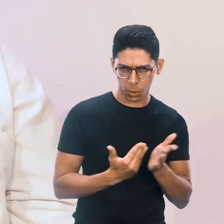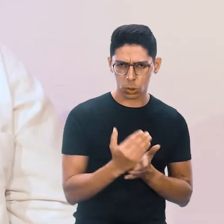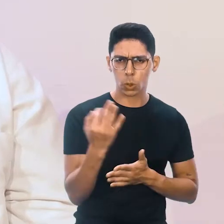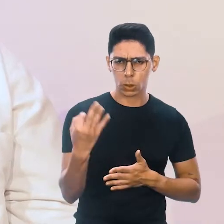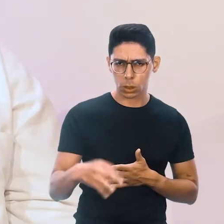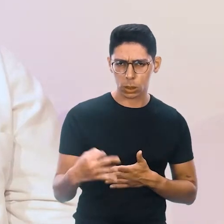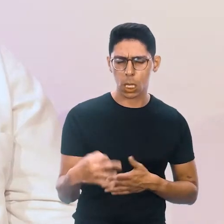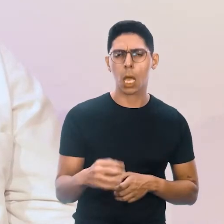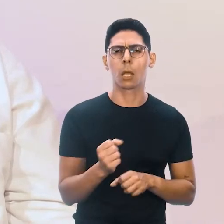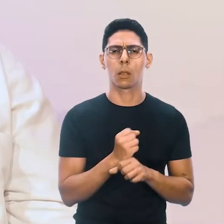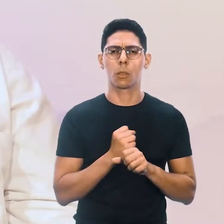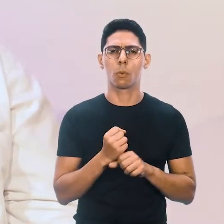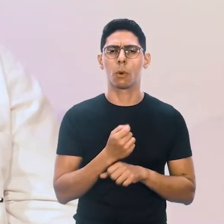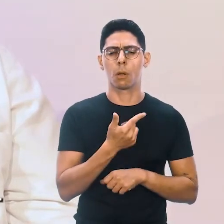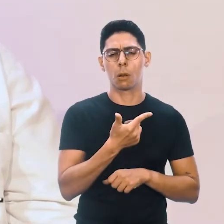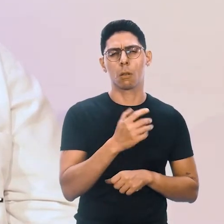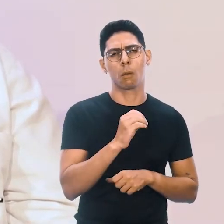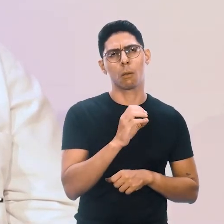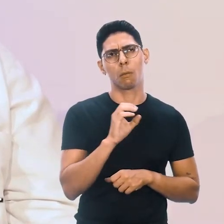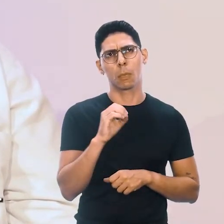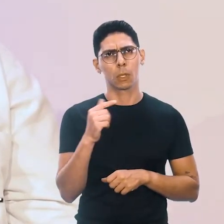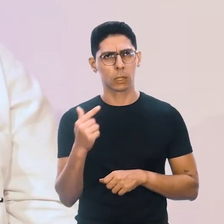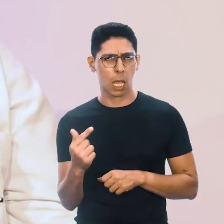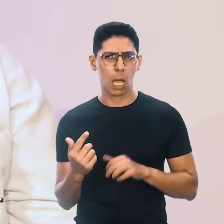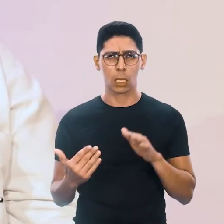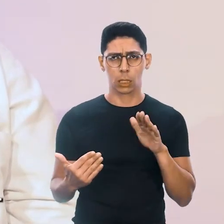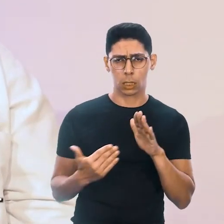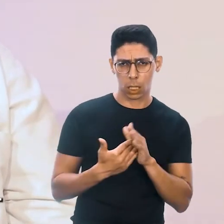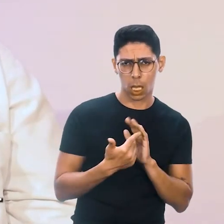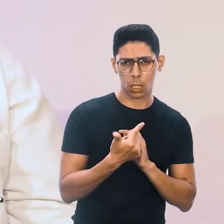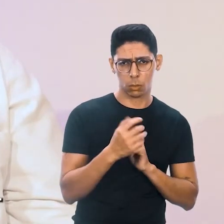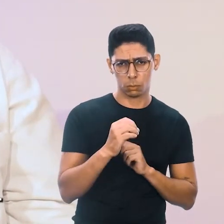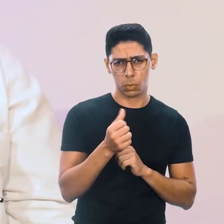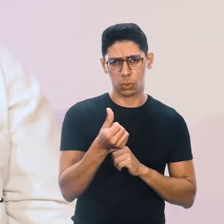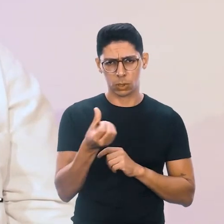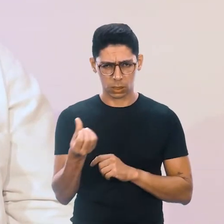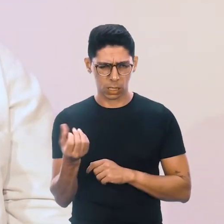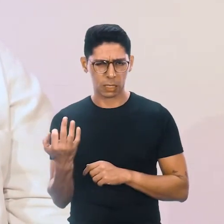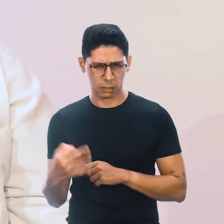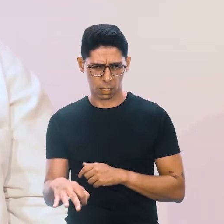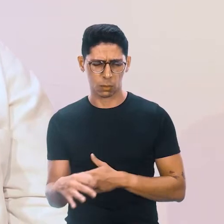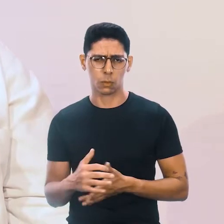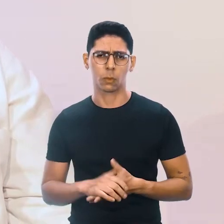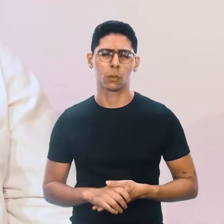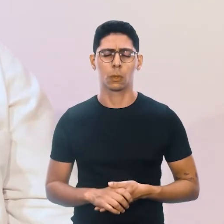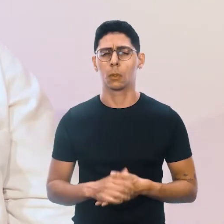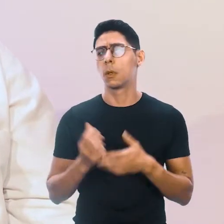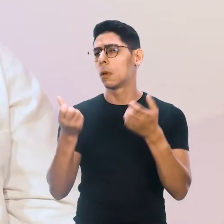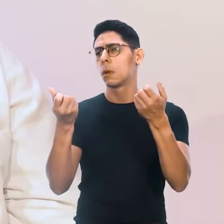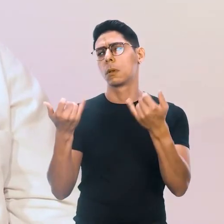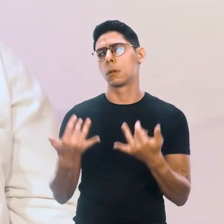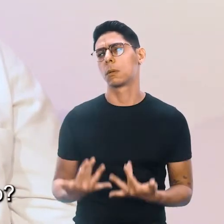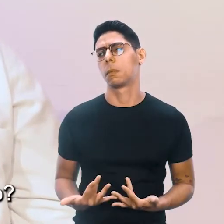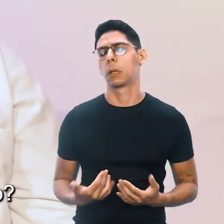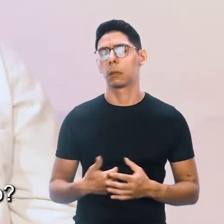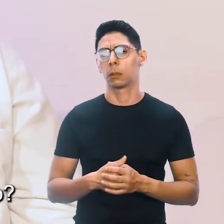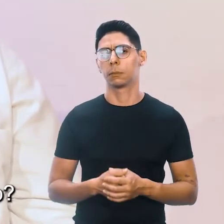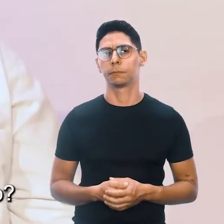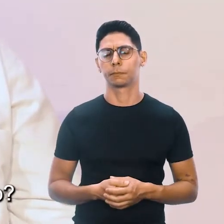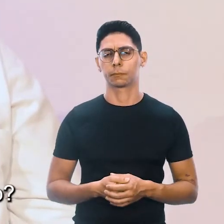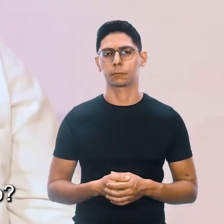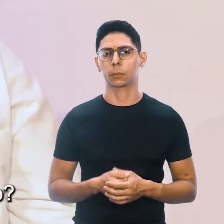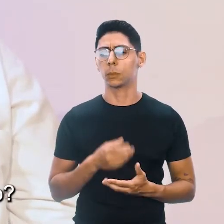em 2007, que acho que foi até 2016 ou 2017. Conta para nós essa história. Foram 10 anos de como